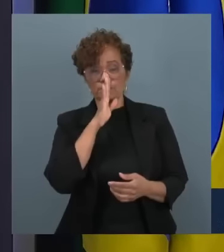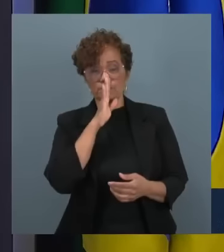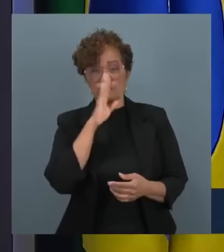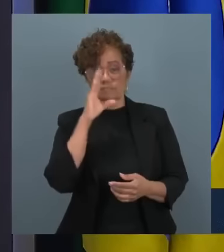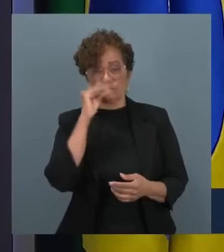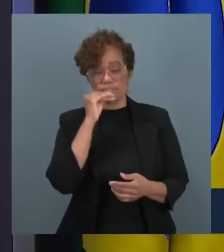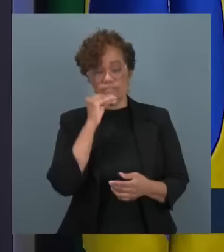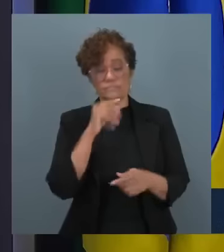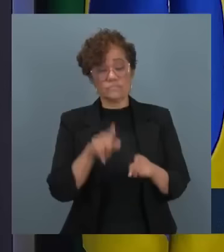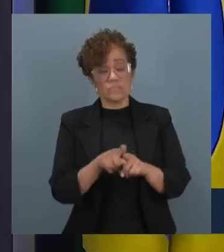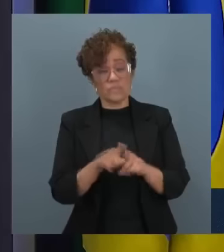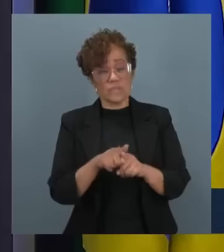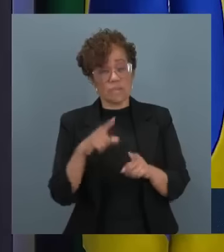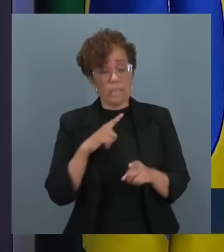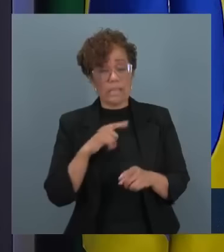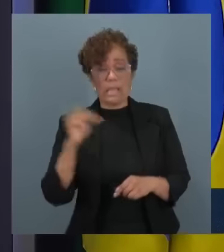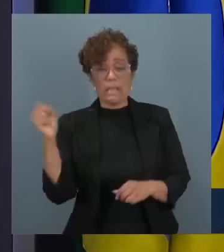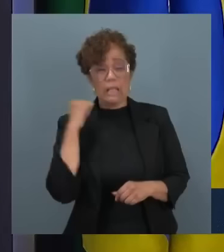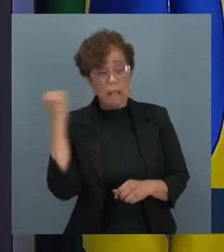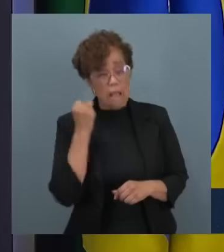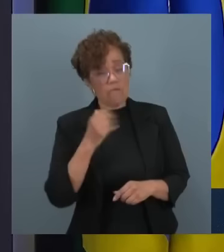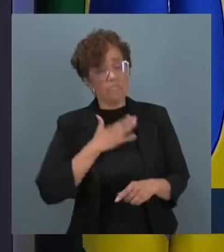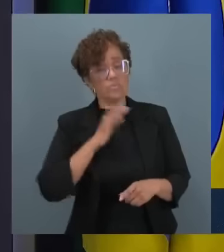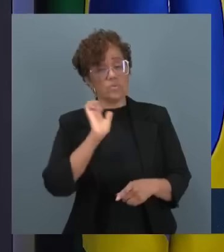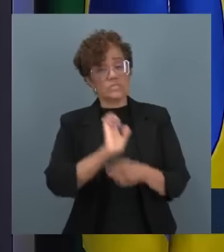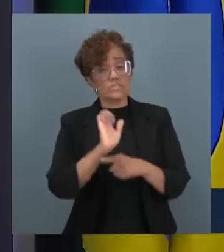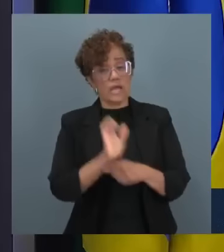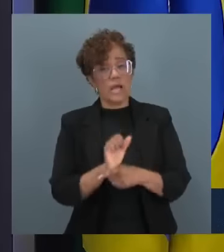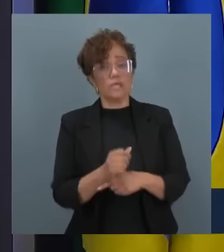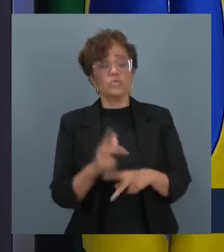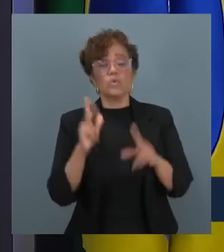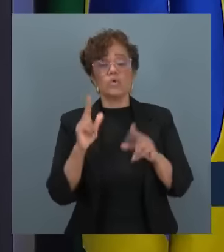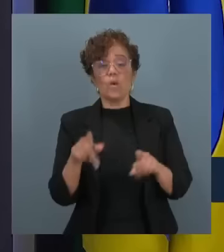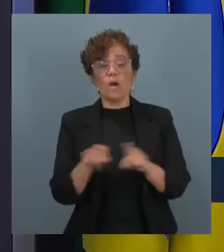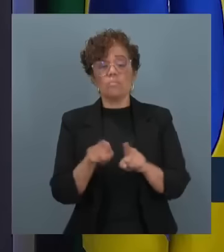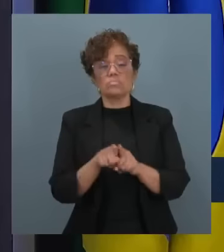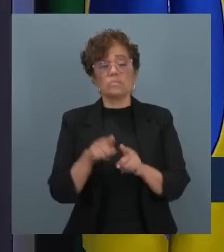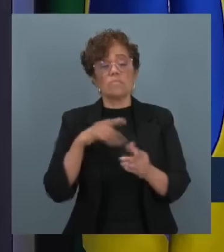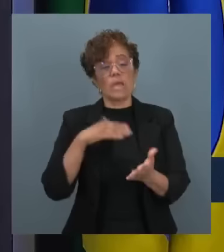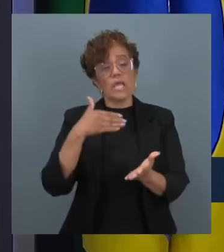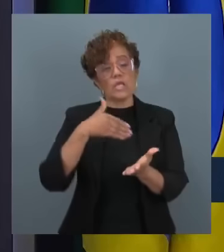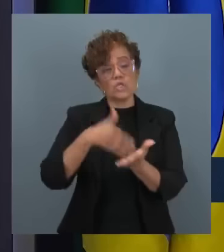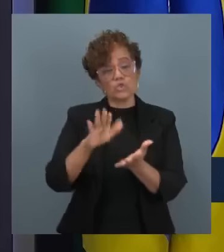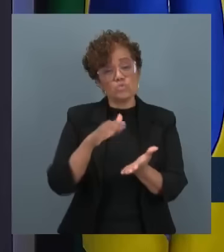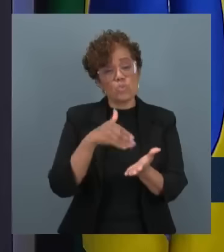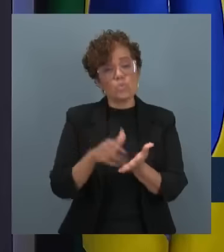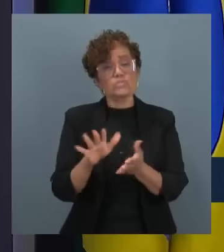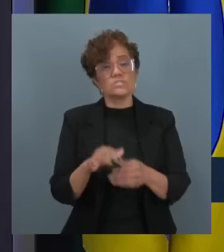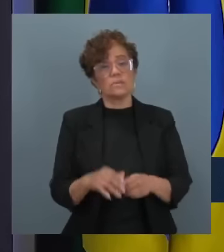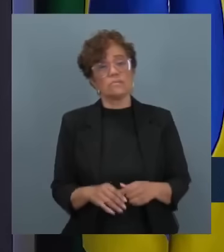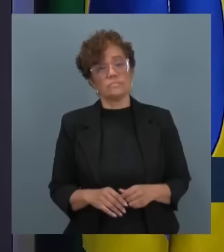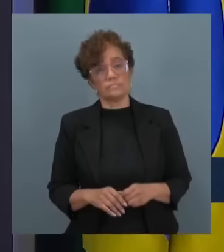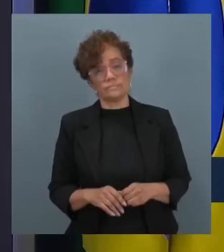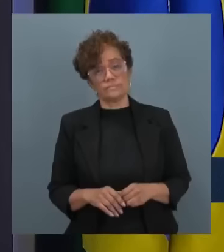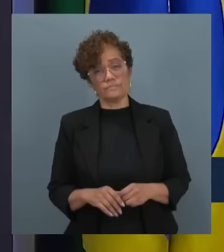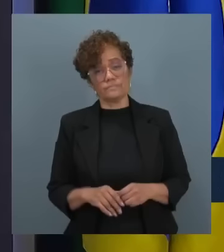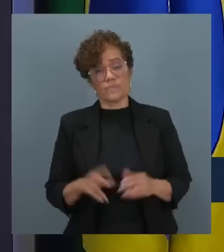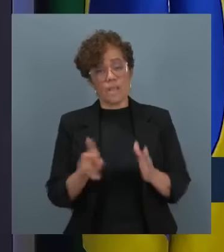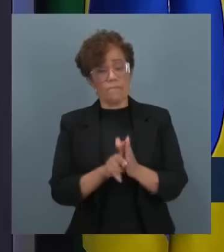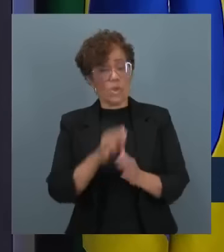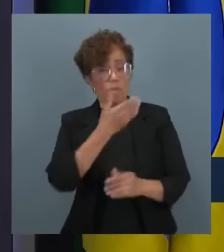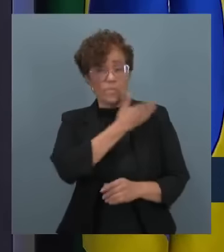grave no meu estado quanto no caso das expulsões. A omissão do